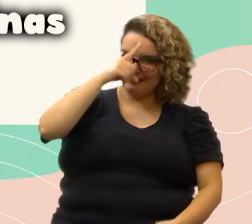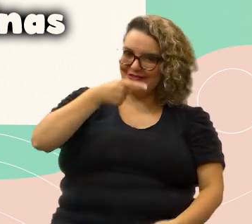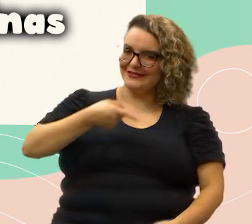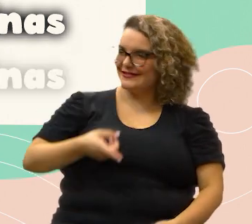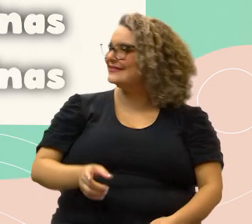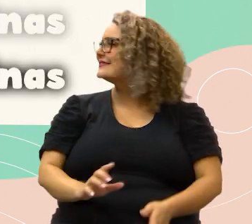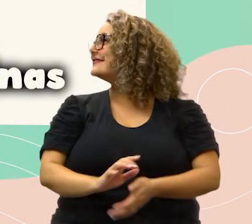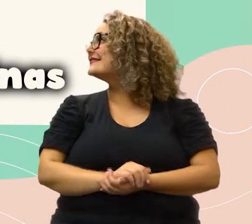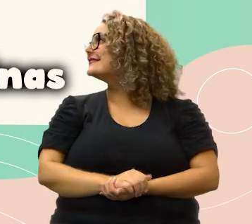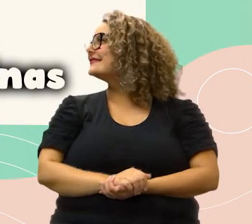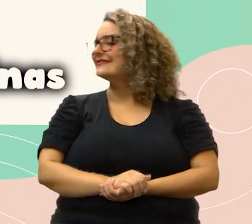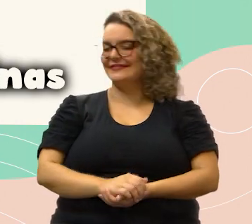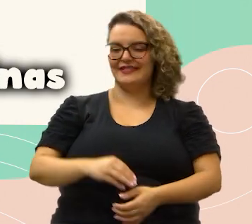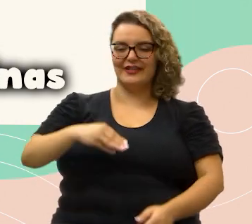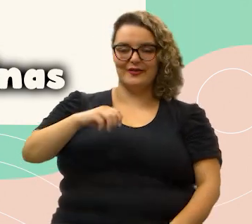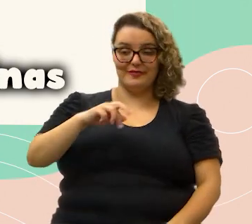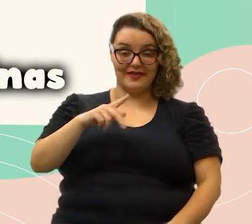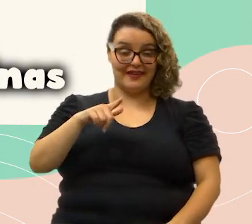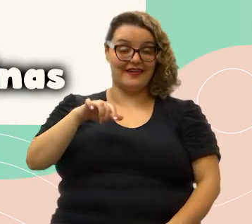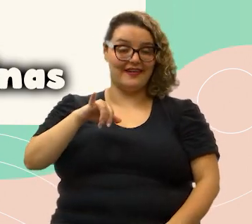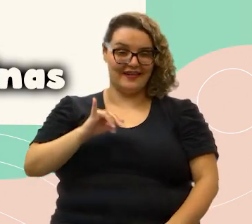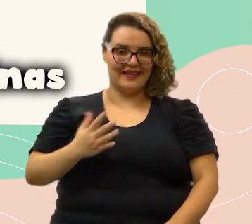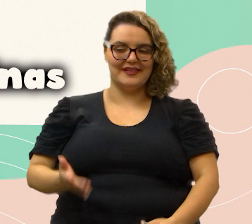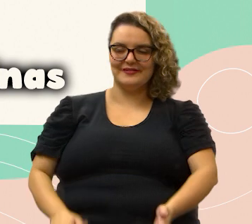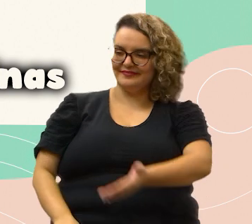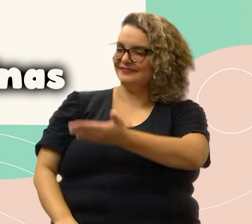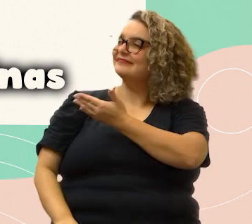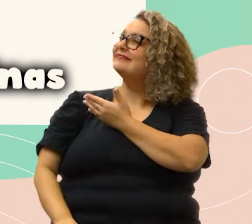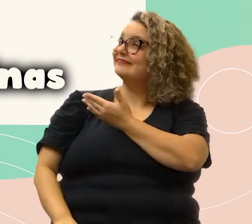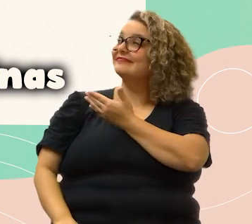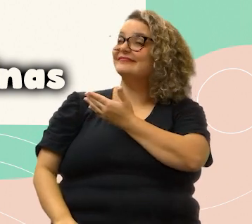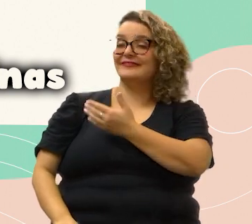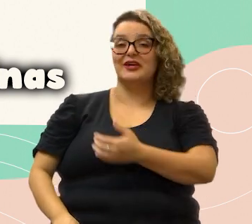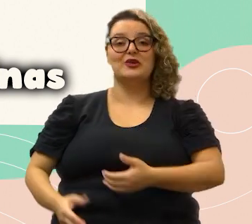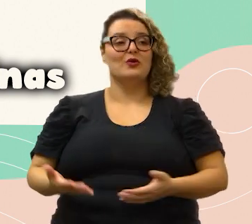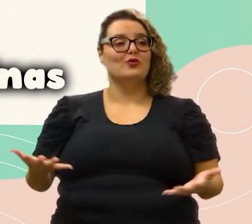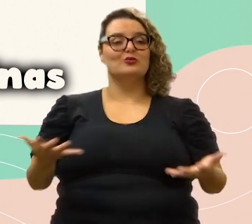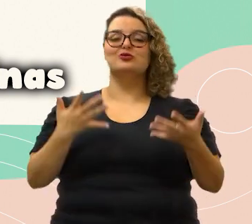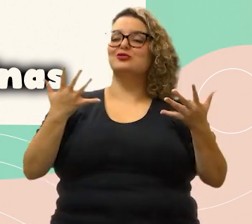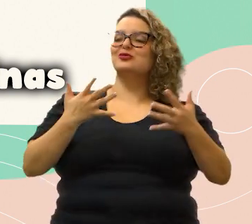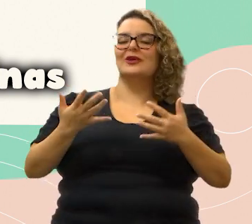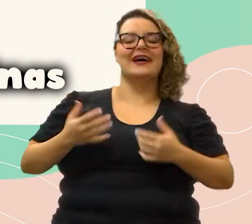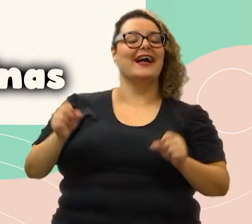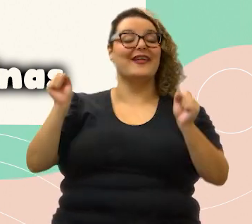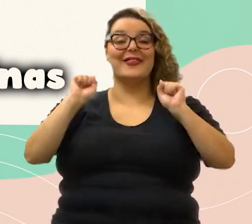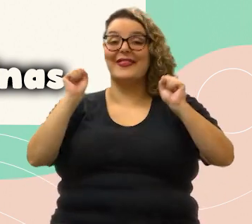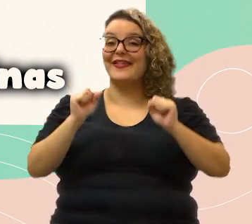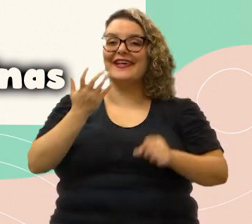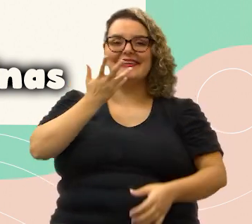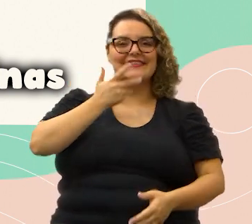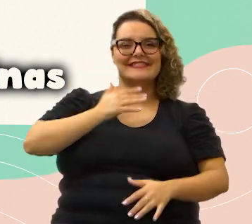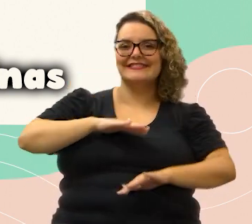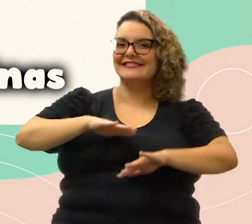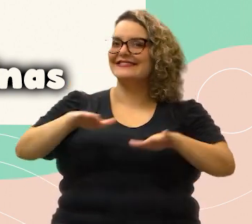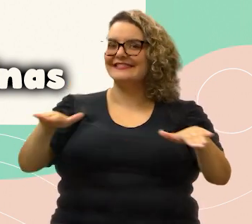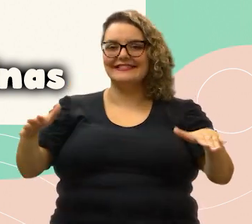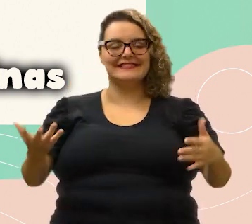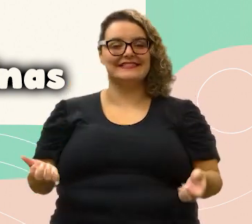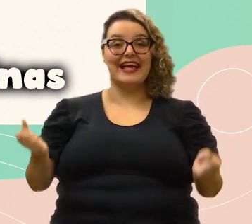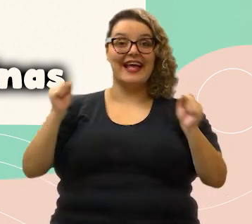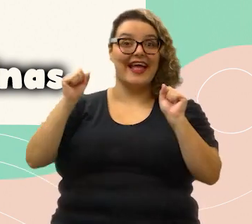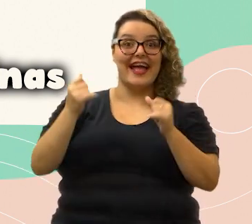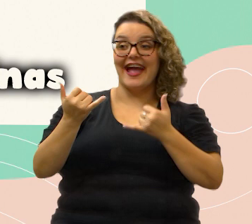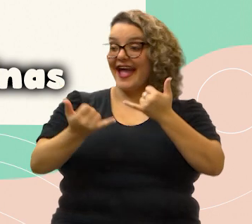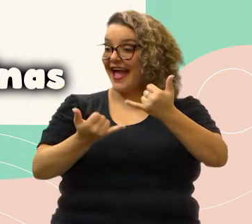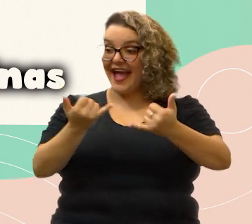donos. Marley é um filhotão superativo, sociável e que ama crianças. Marley